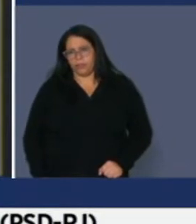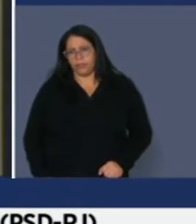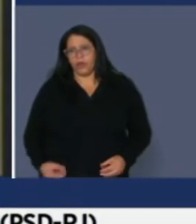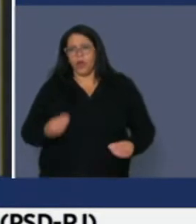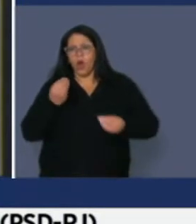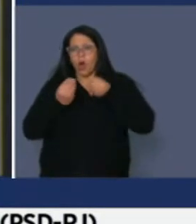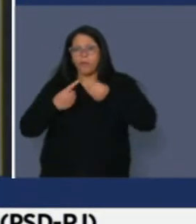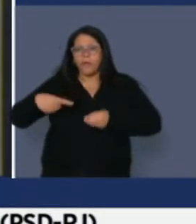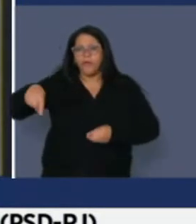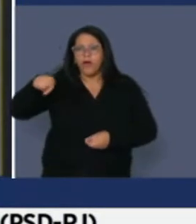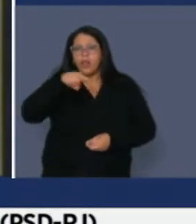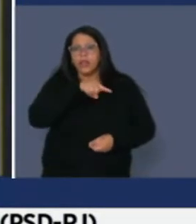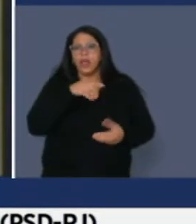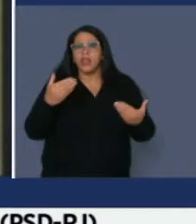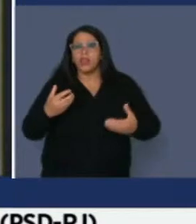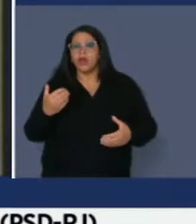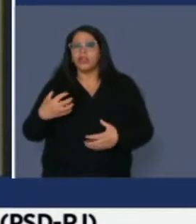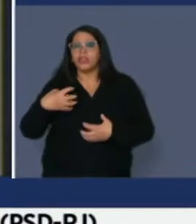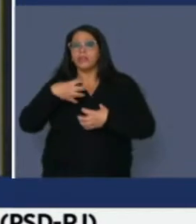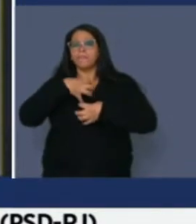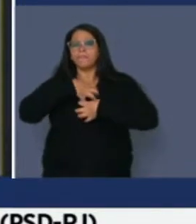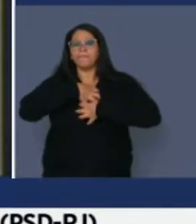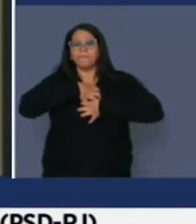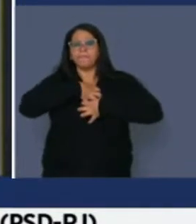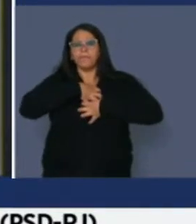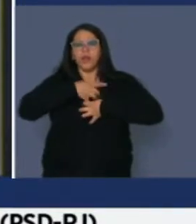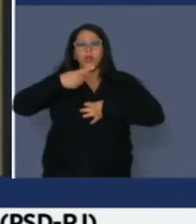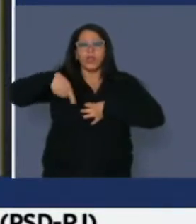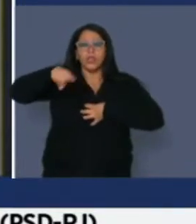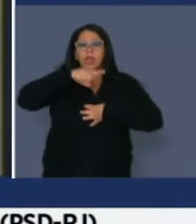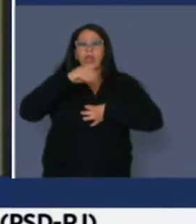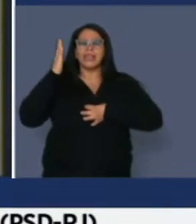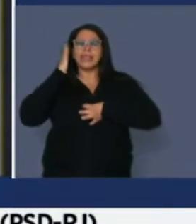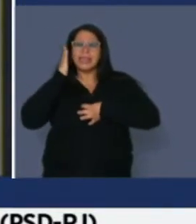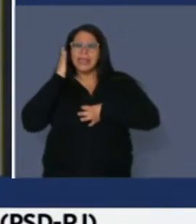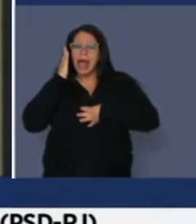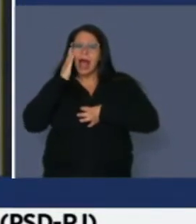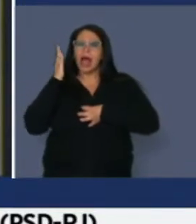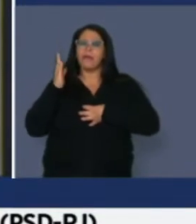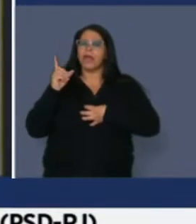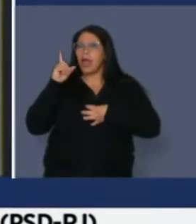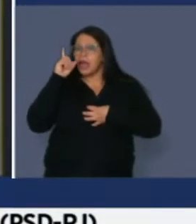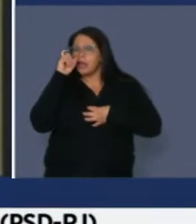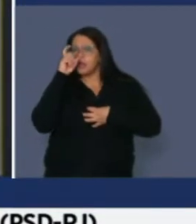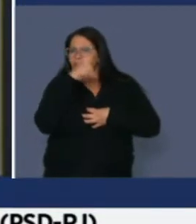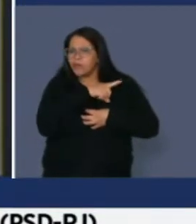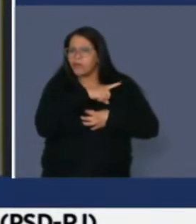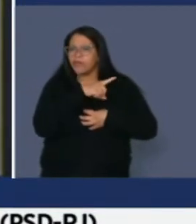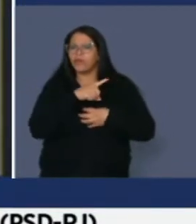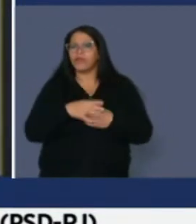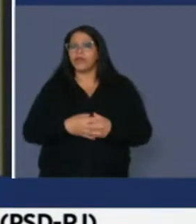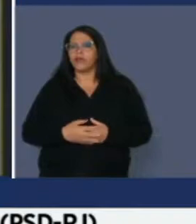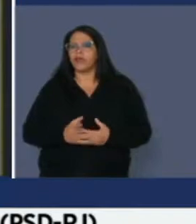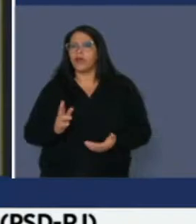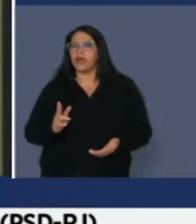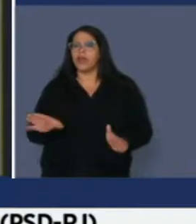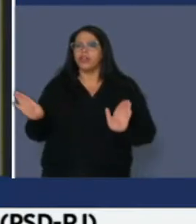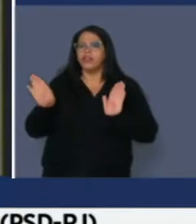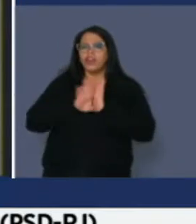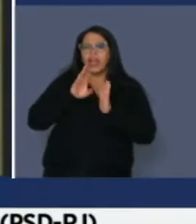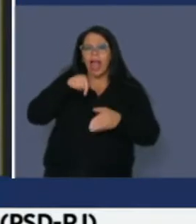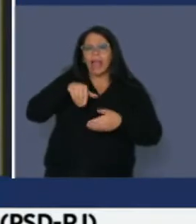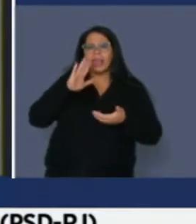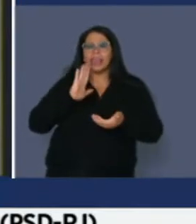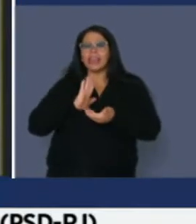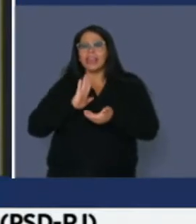Como vocês estariam? Os senhores sabem o quanto é difícil chegar aqui nesta